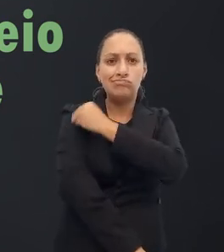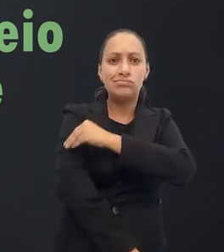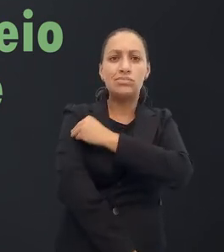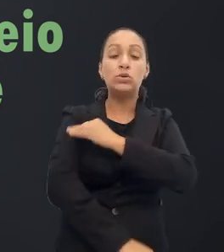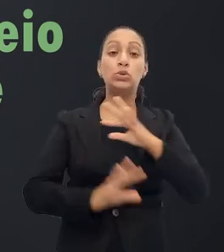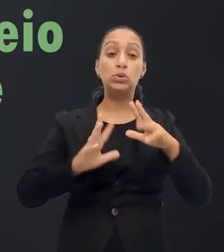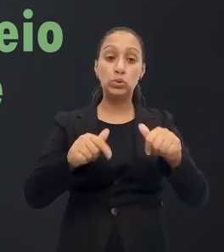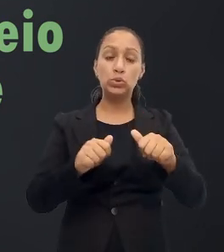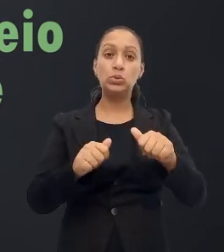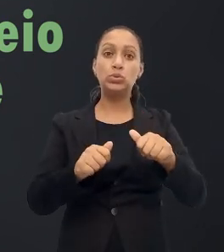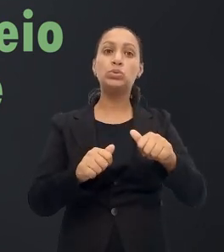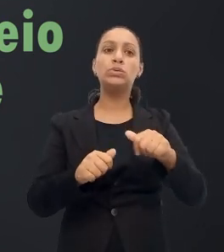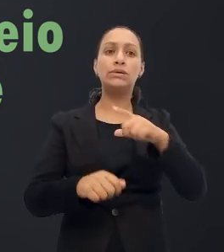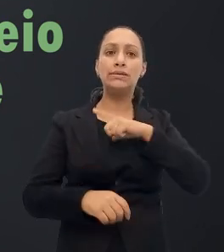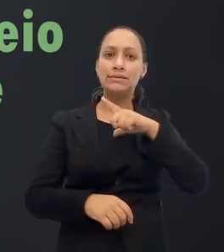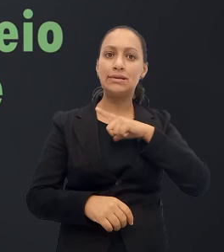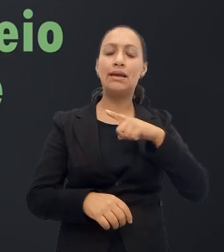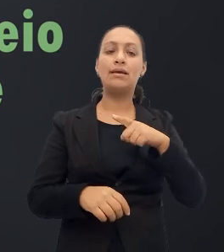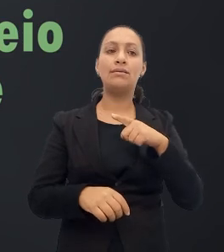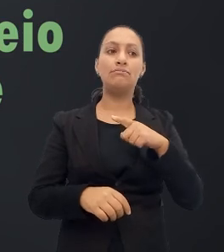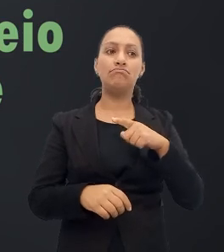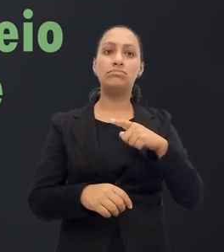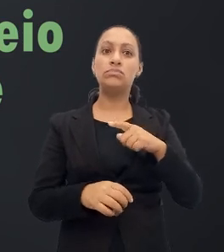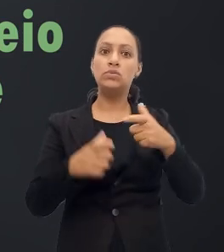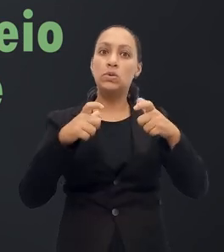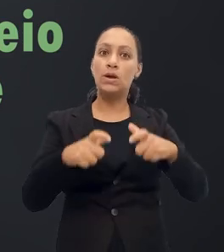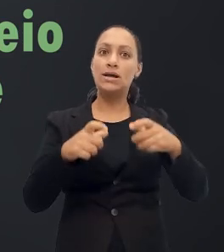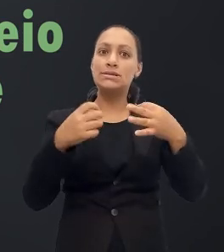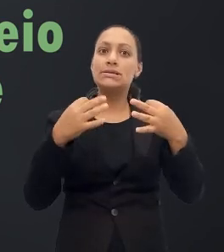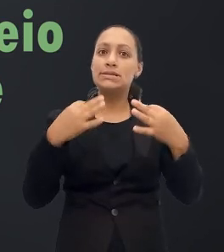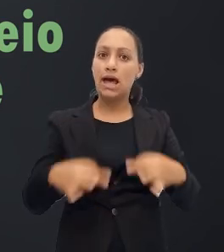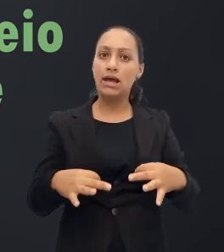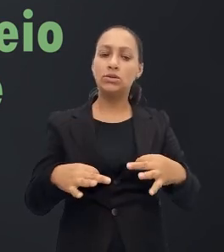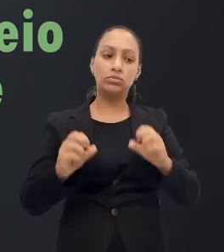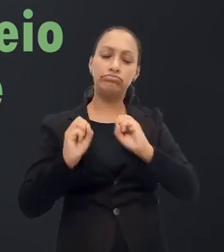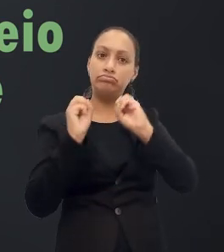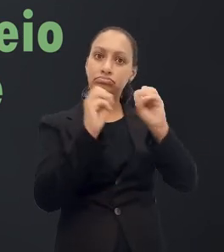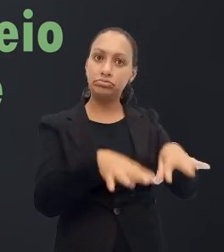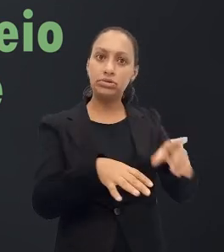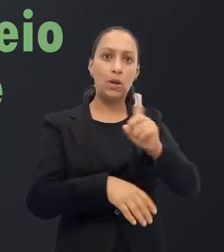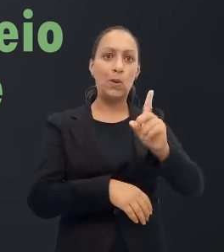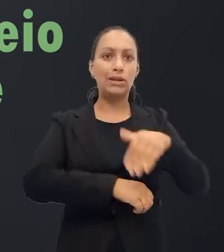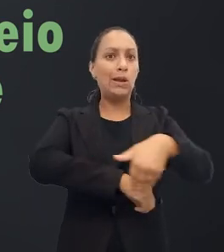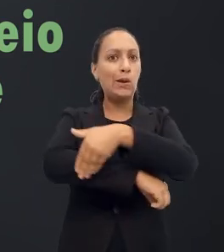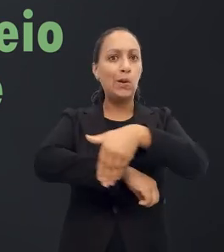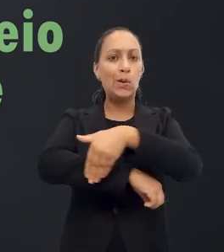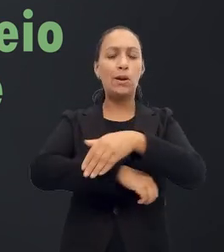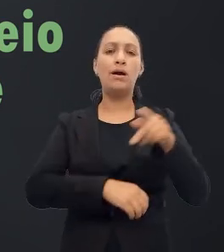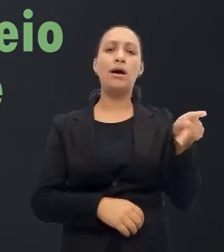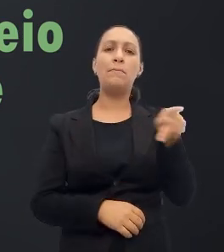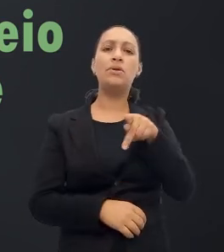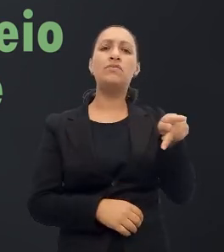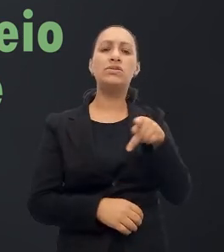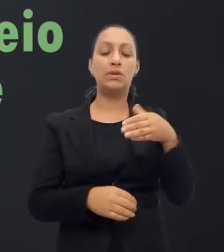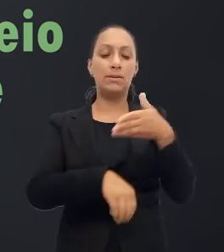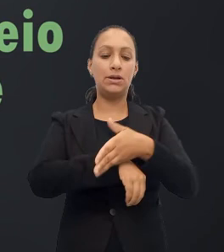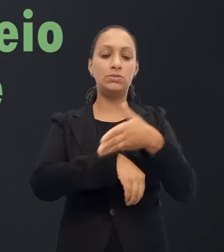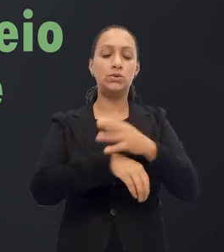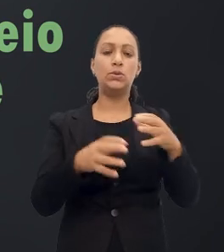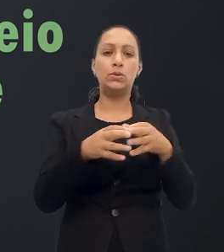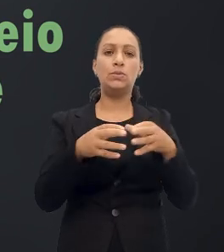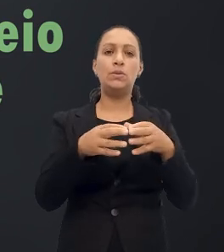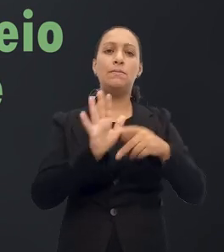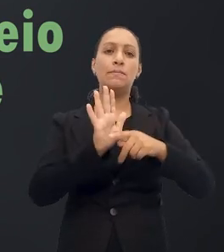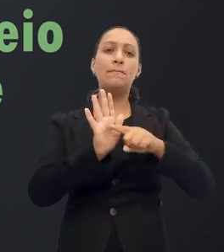tem descarte correto, que não é no chão e não é na rua também. Essa foi a professora integrante do grupo de pesquisa que